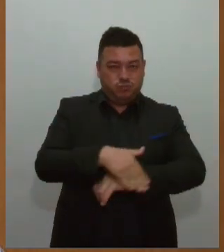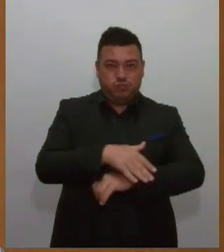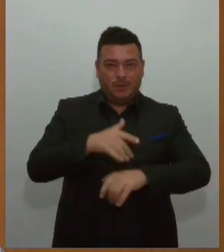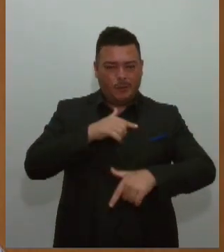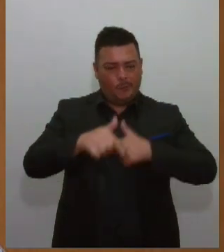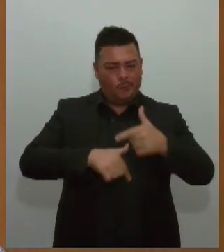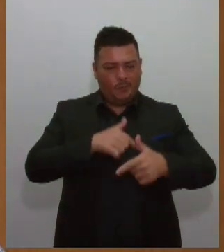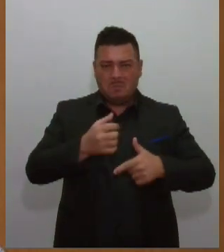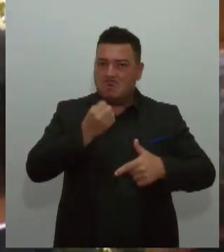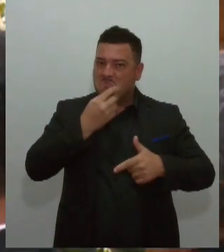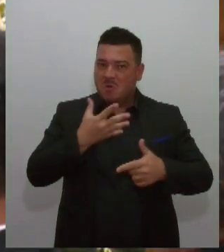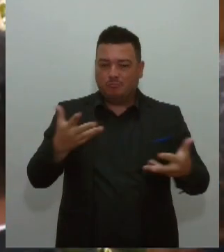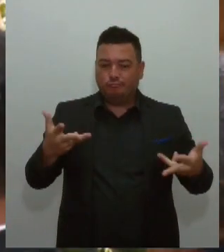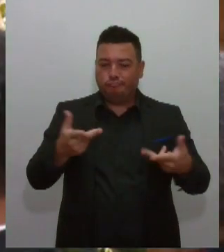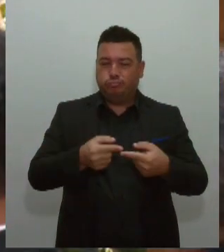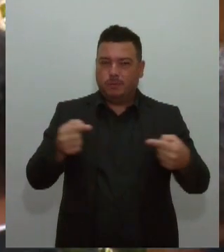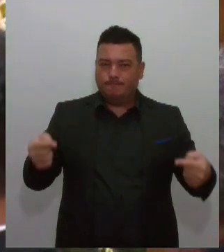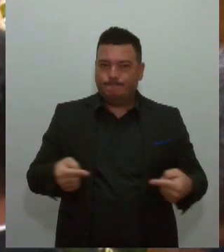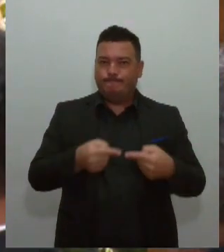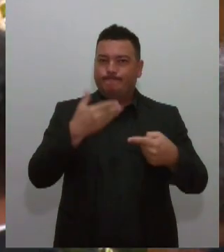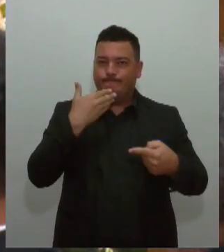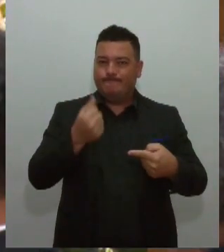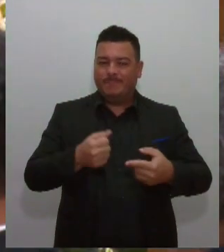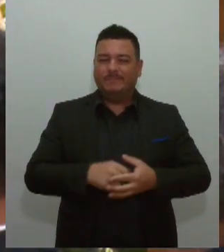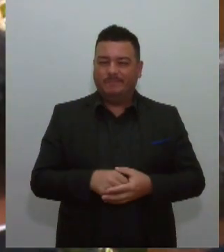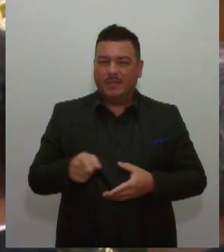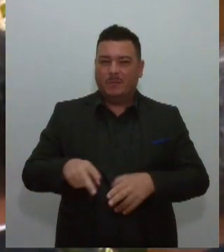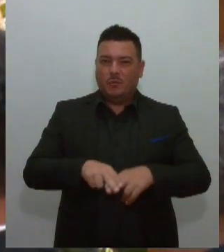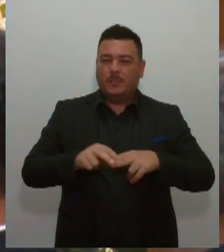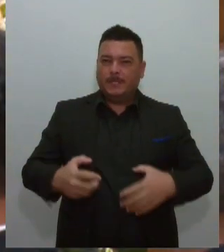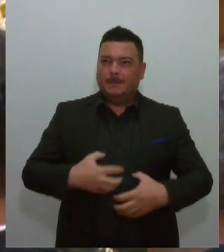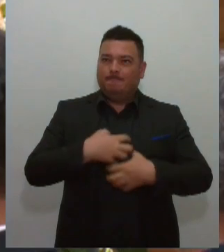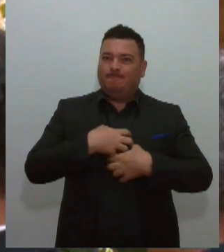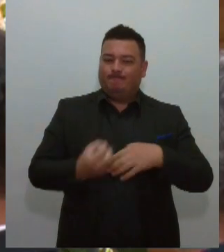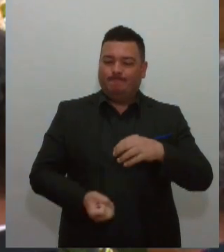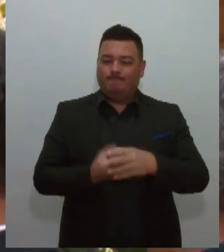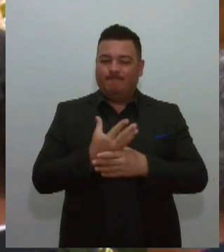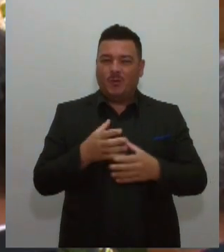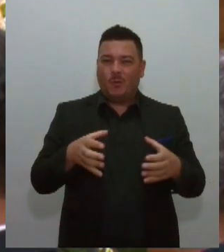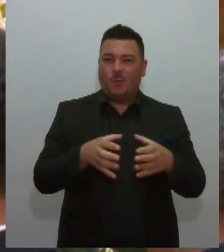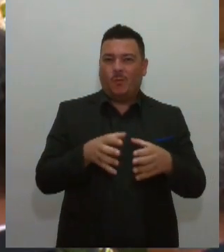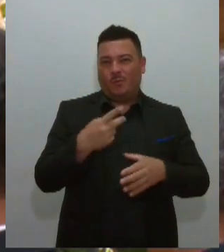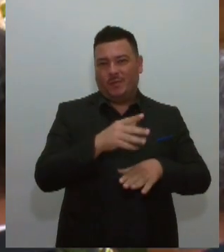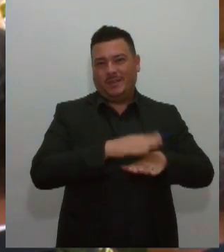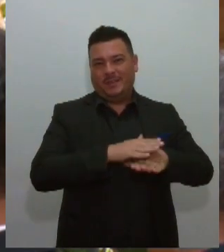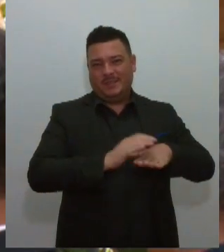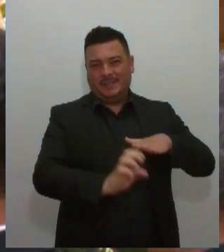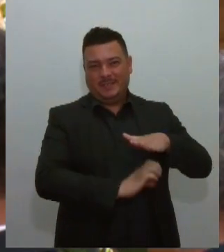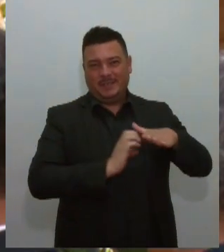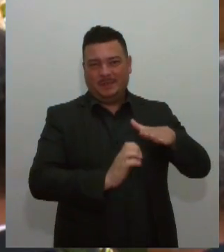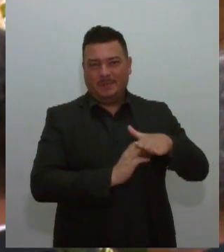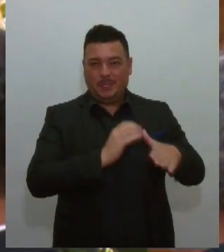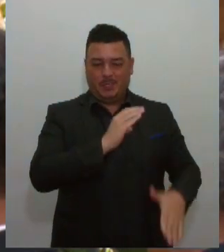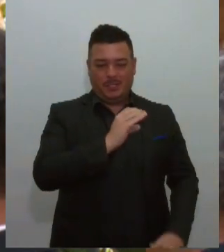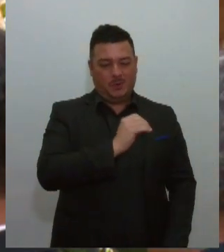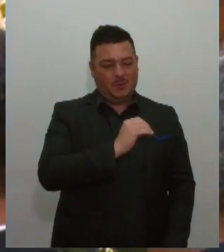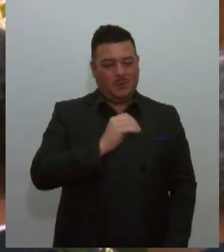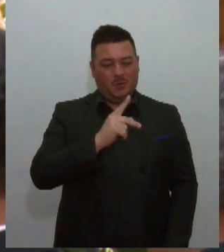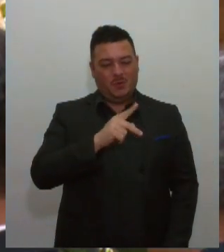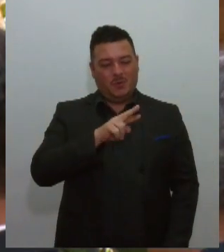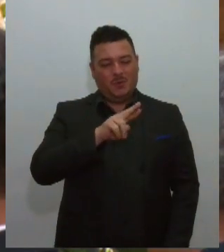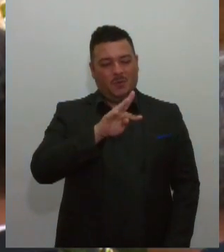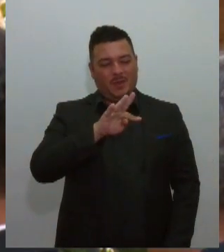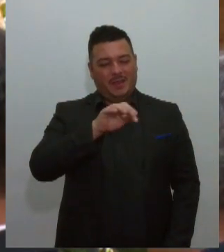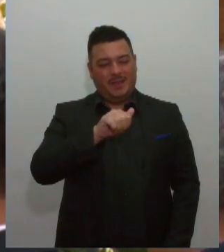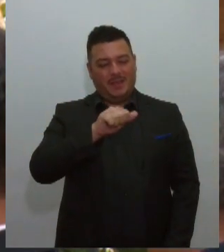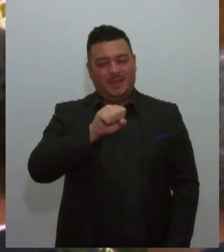mais eficiente levou Valdênis a fundar a Coopertause, que se tornou a primeira cooperativa de transporte alternativo